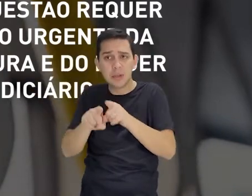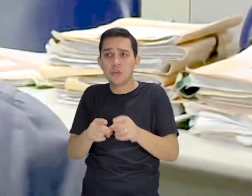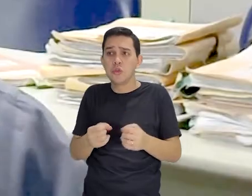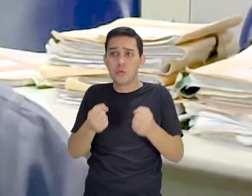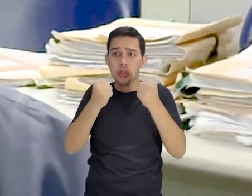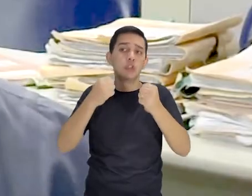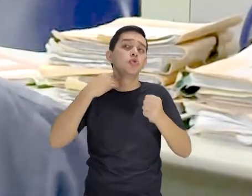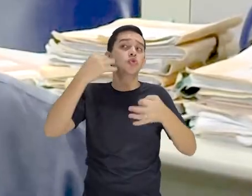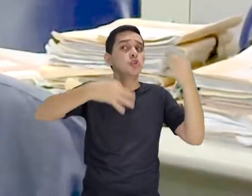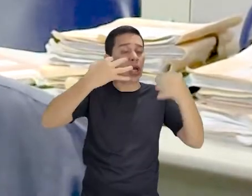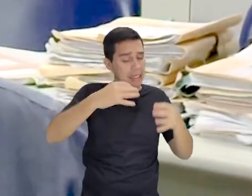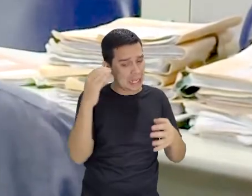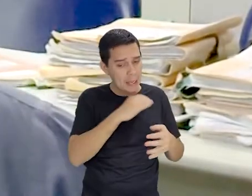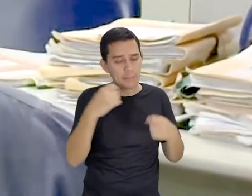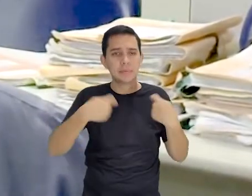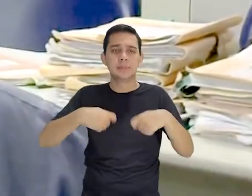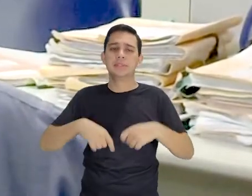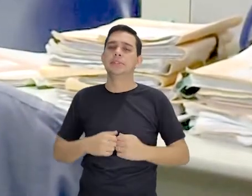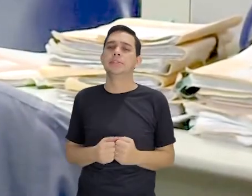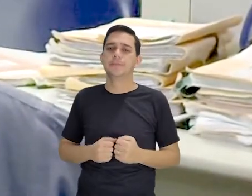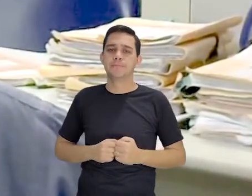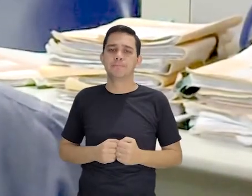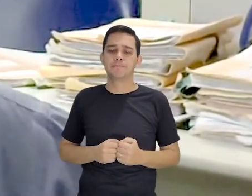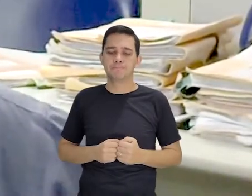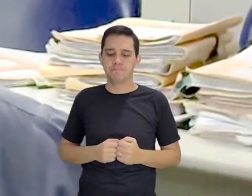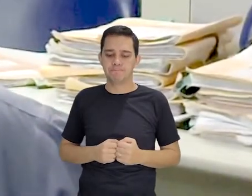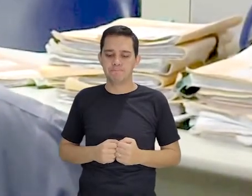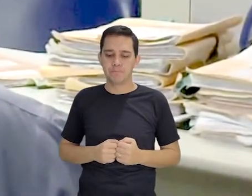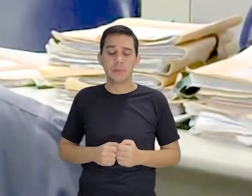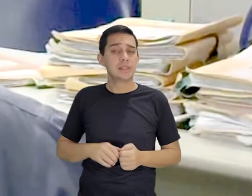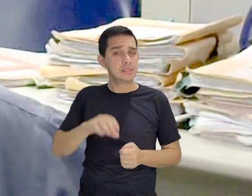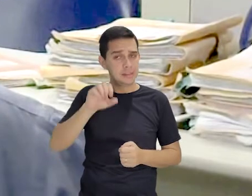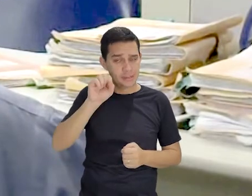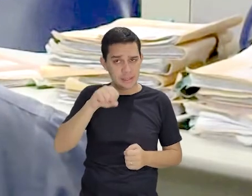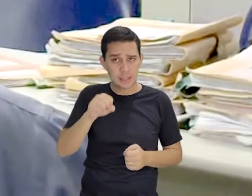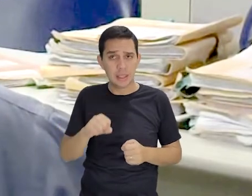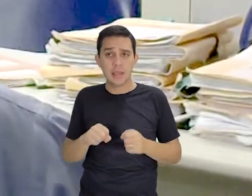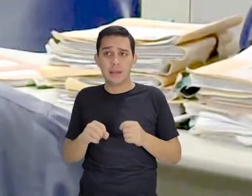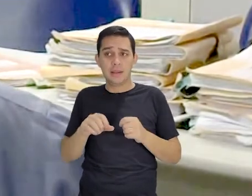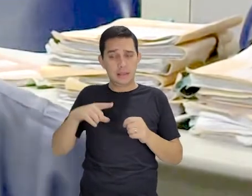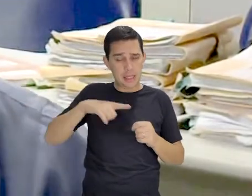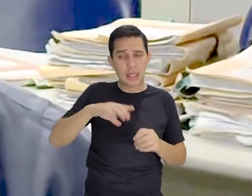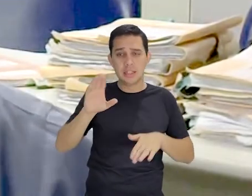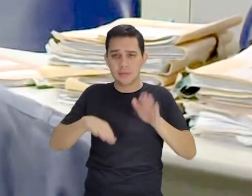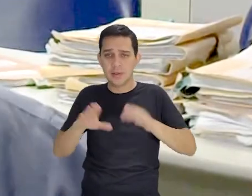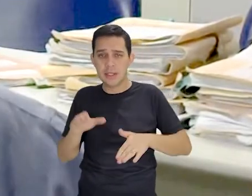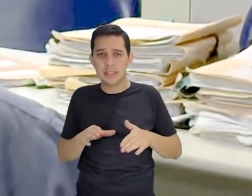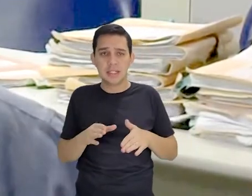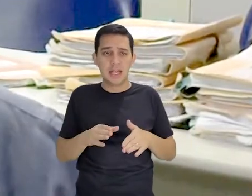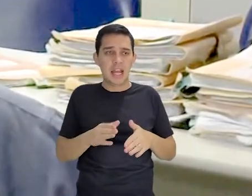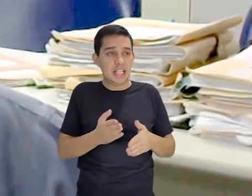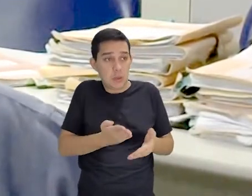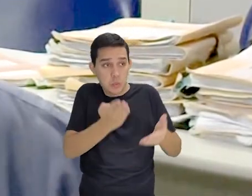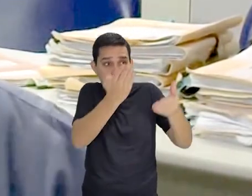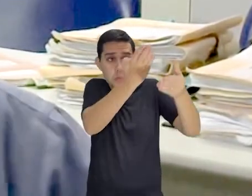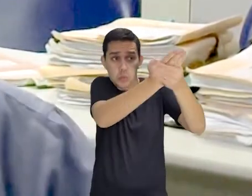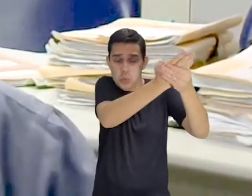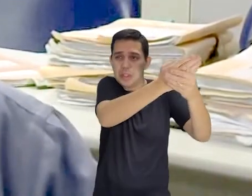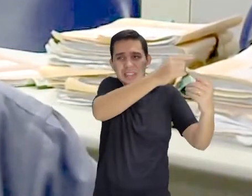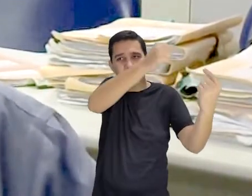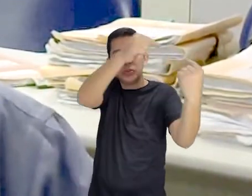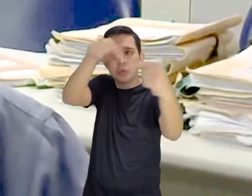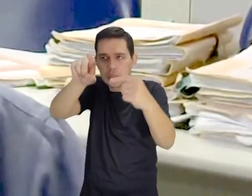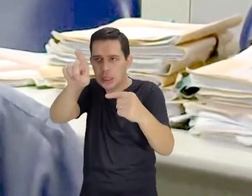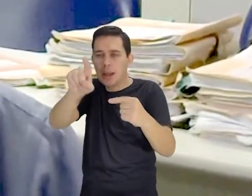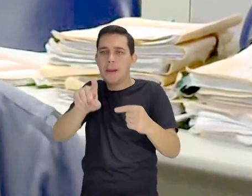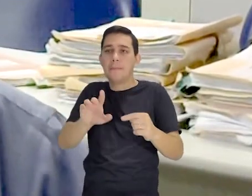Judiciário. Embora a solução extrajudicial dos conflitos seja um norte aqui na minha promotoria, nós